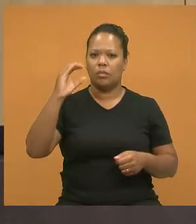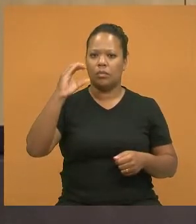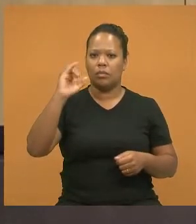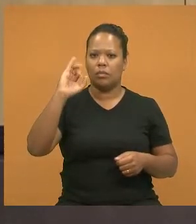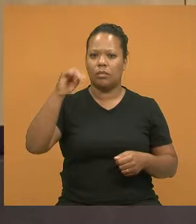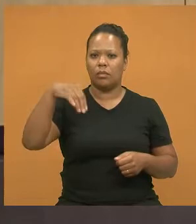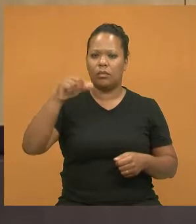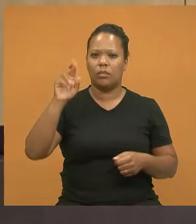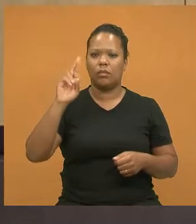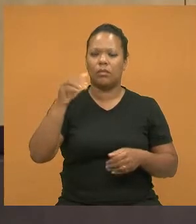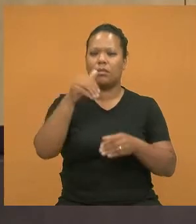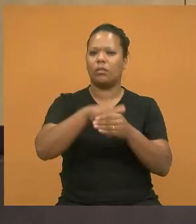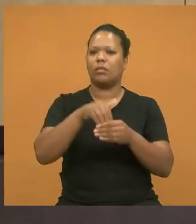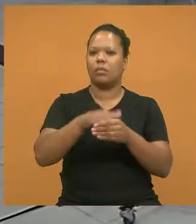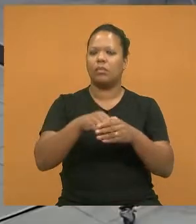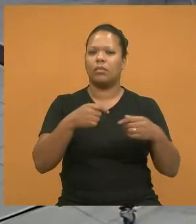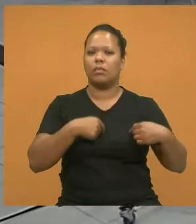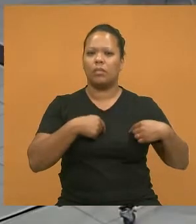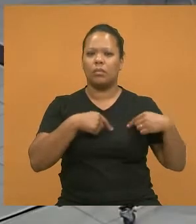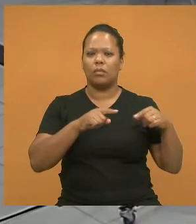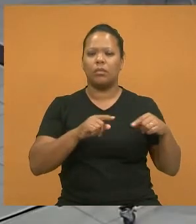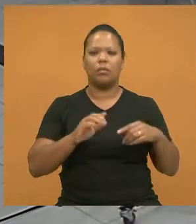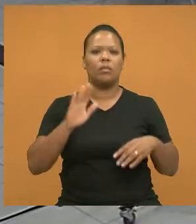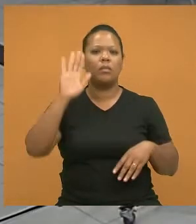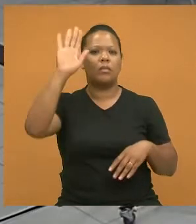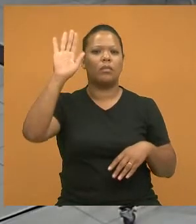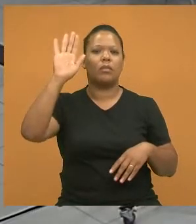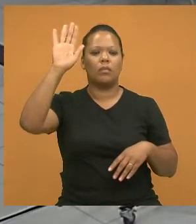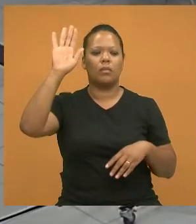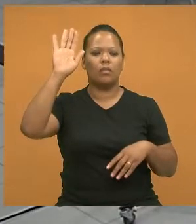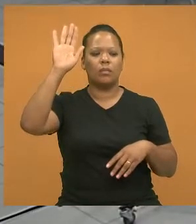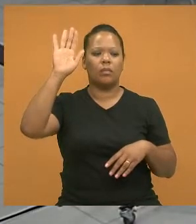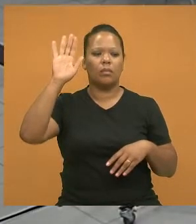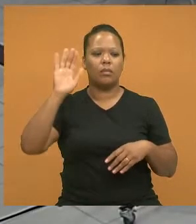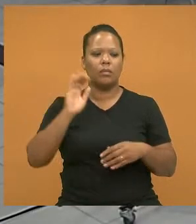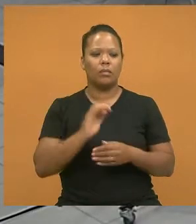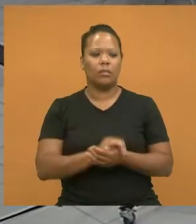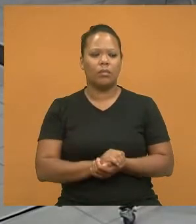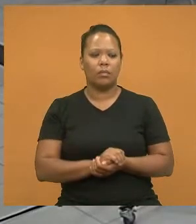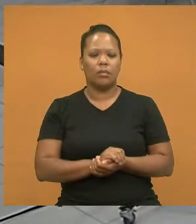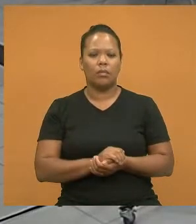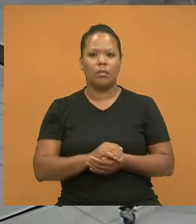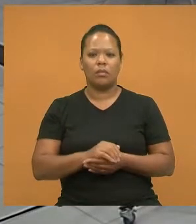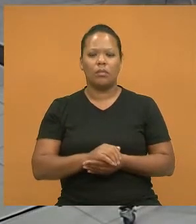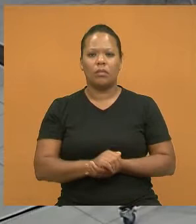Emenda 03 em votação. Os que forem contrários, que se manifestem levantando o braço.